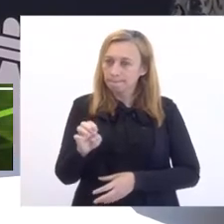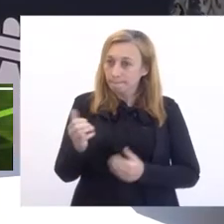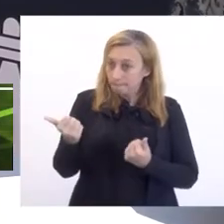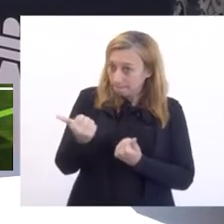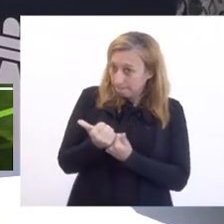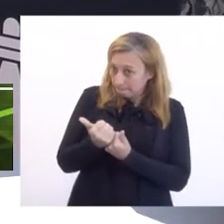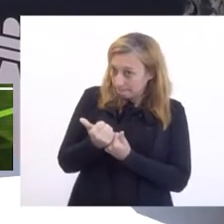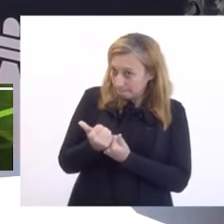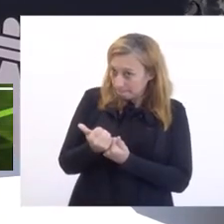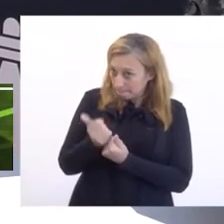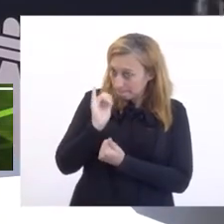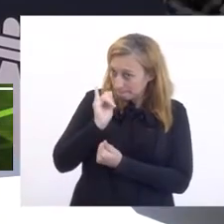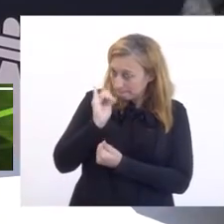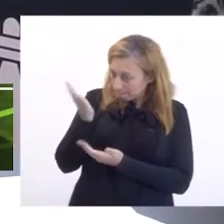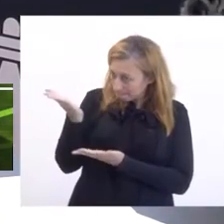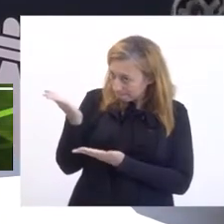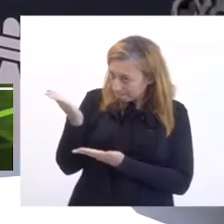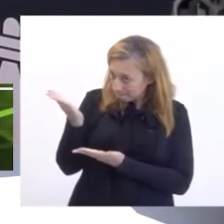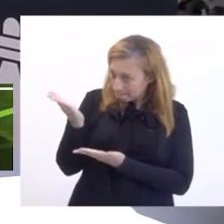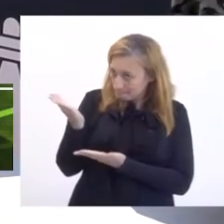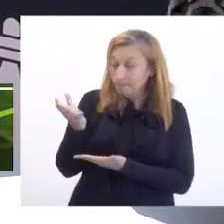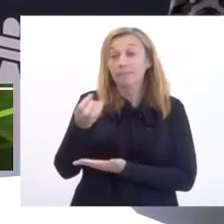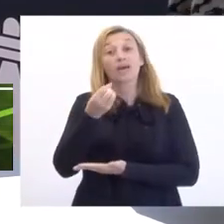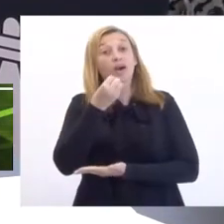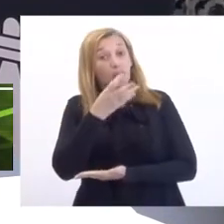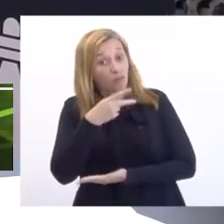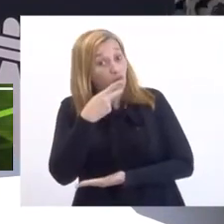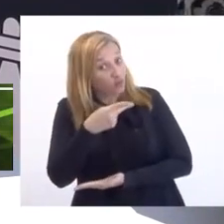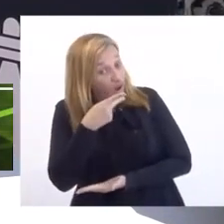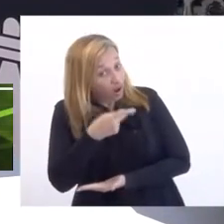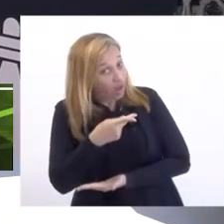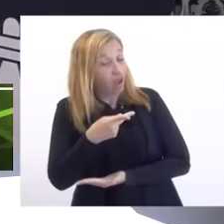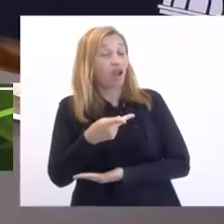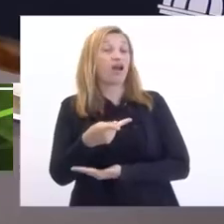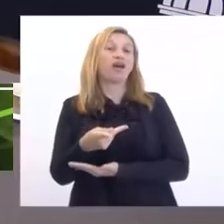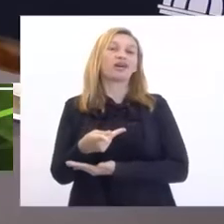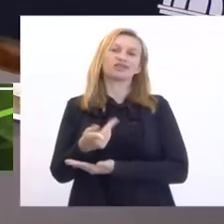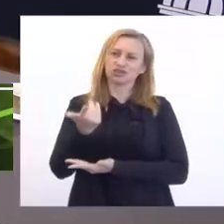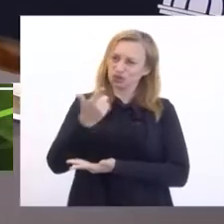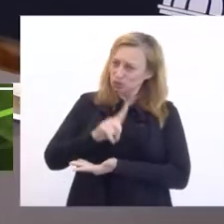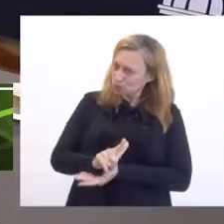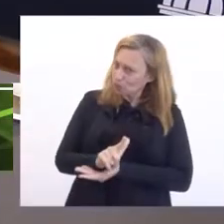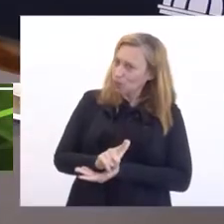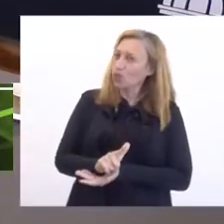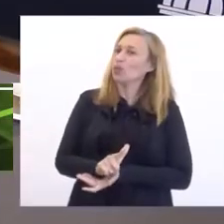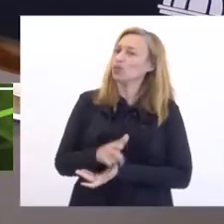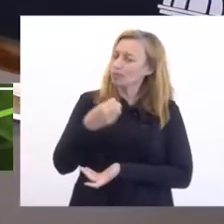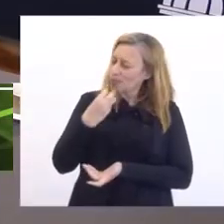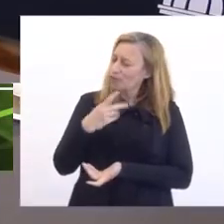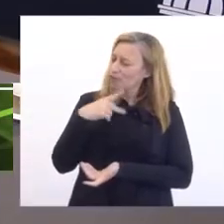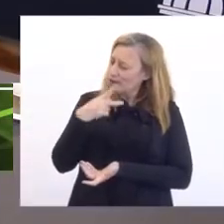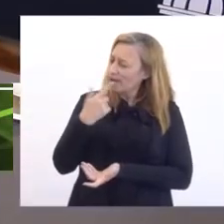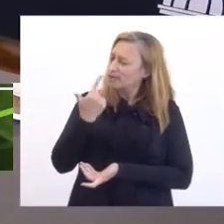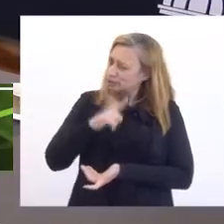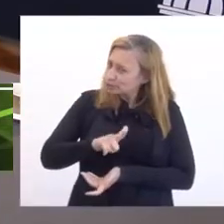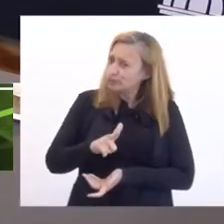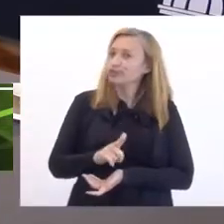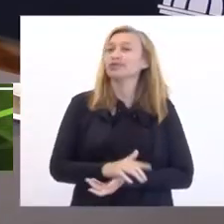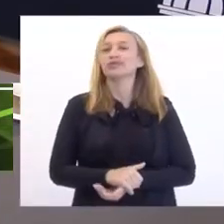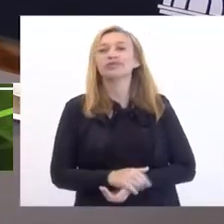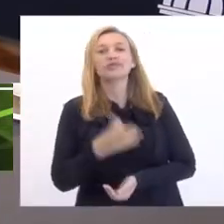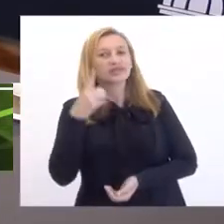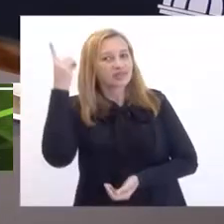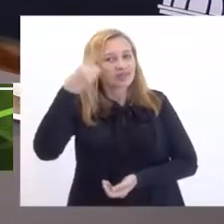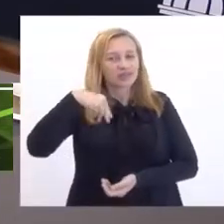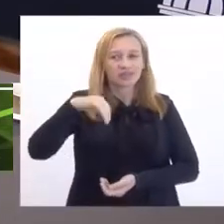Sim, convergente ao relator. É bom falar alto, que não é sempre, então tem que falar alto. Deputado Marcos Miller, como